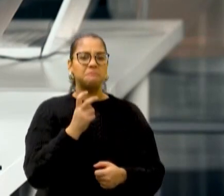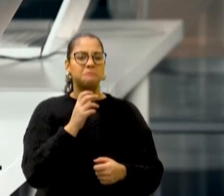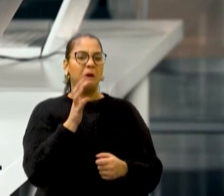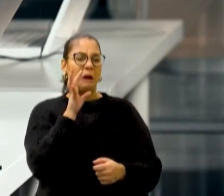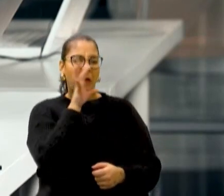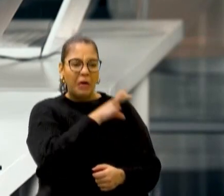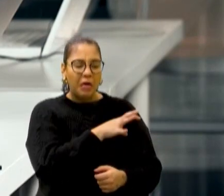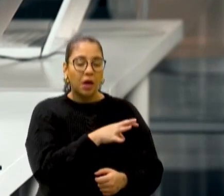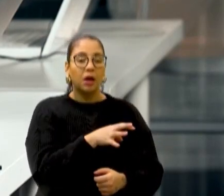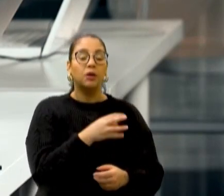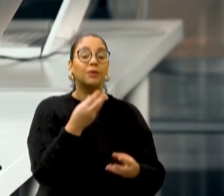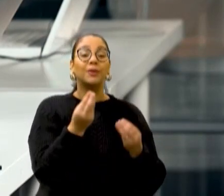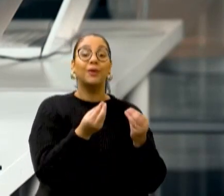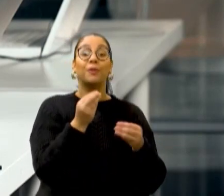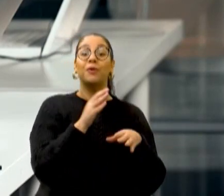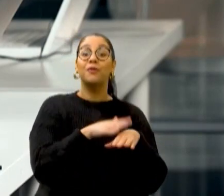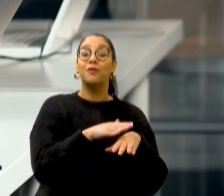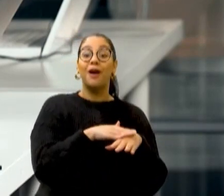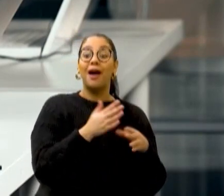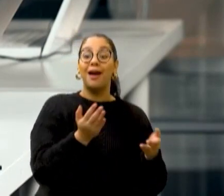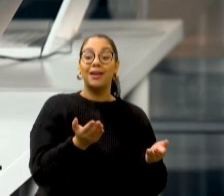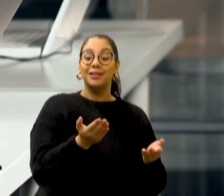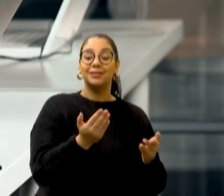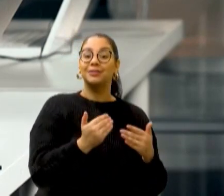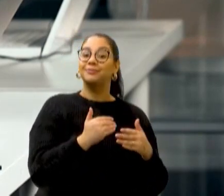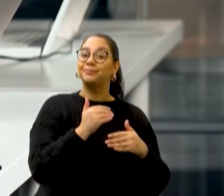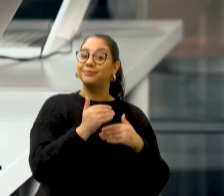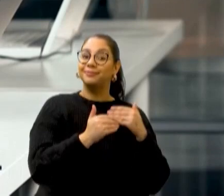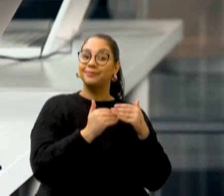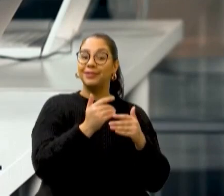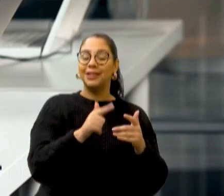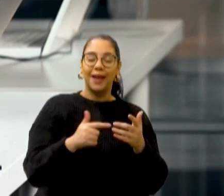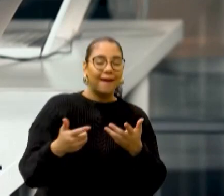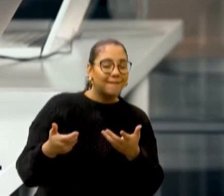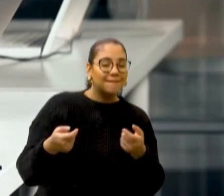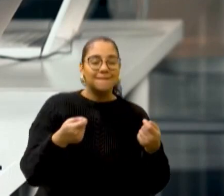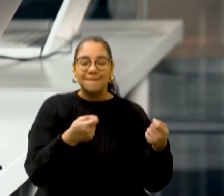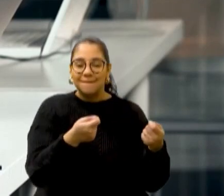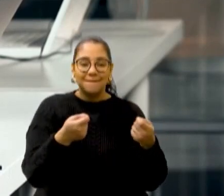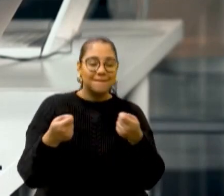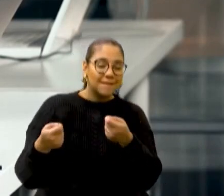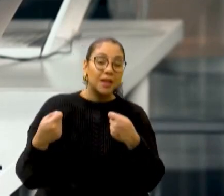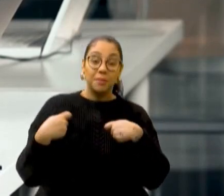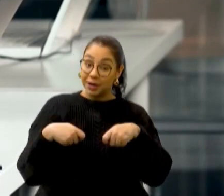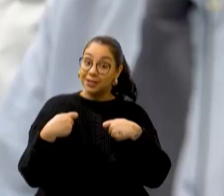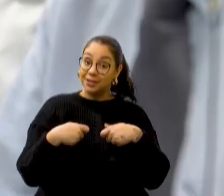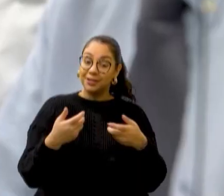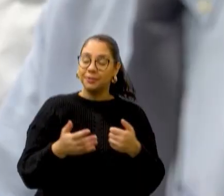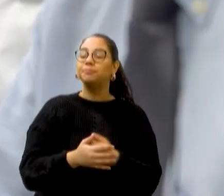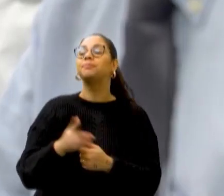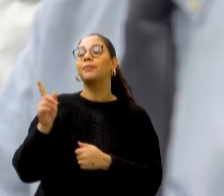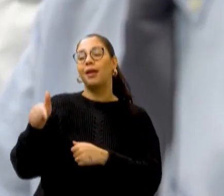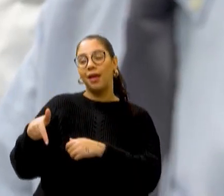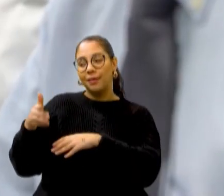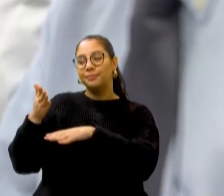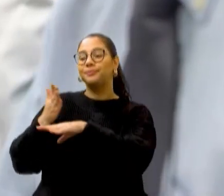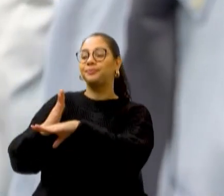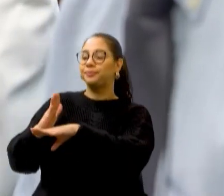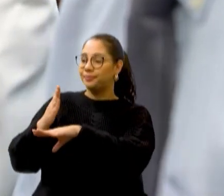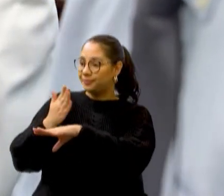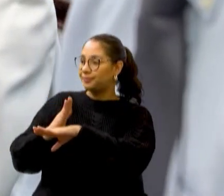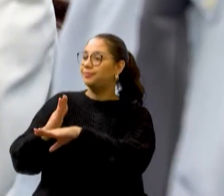o que que vocês fazem como é que é todo esse Jogo de Cintura que precisa ter né